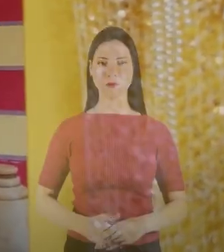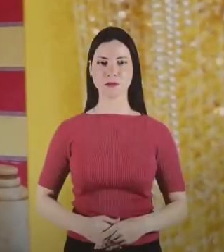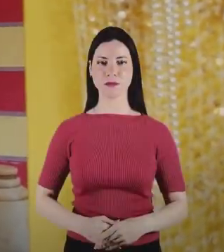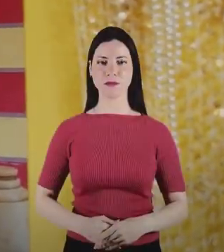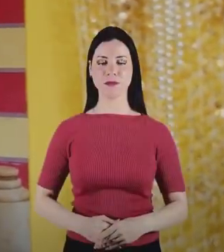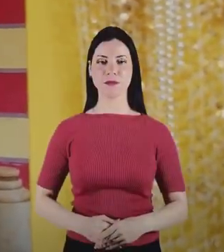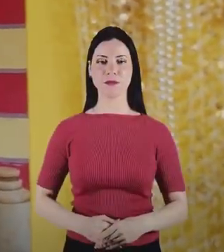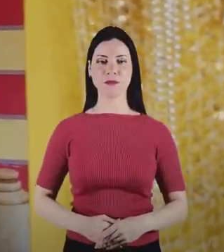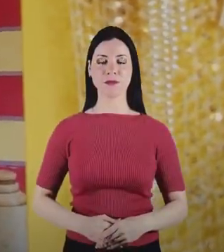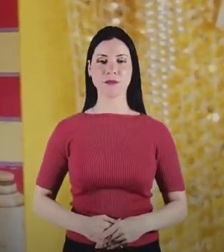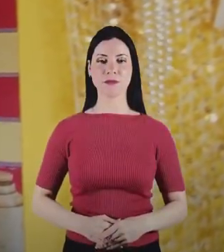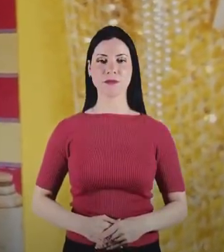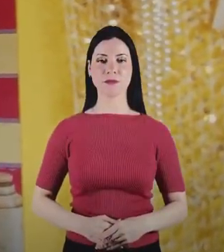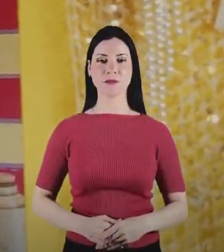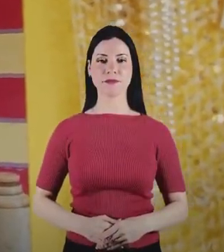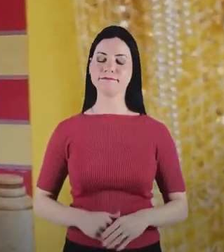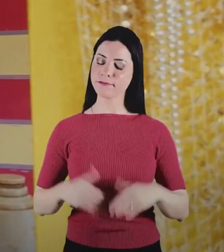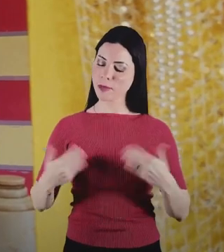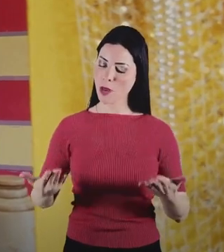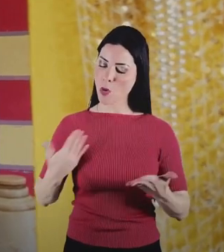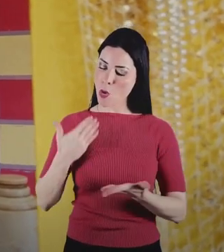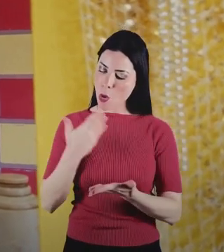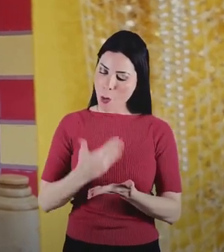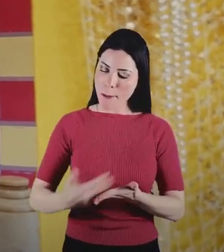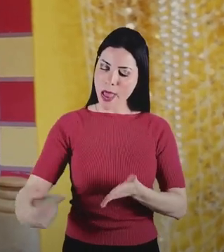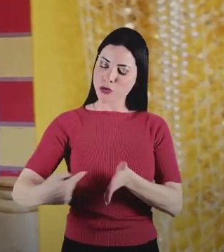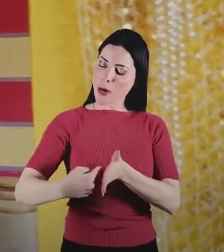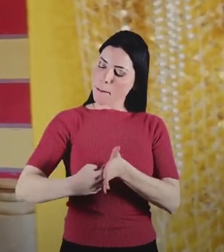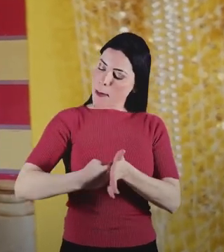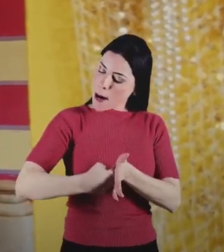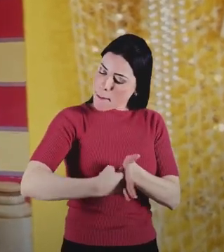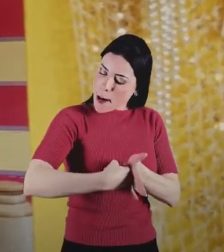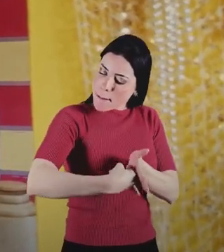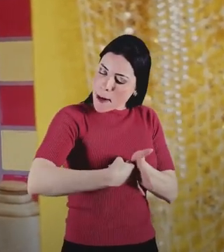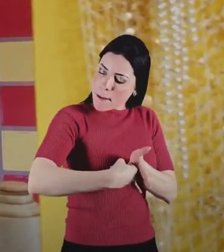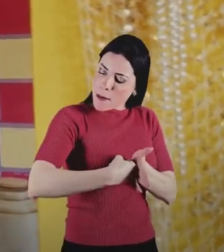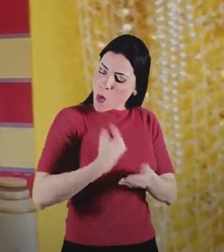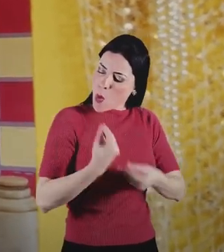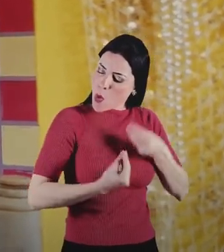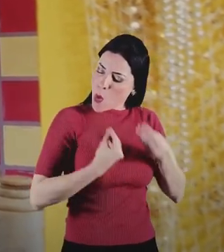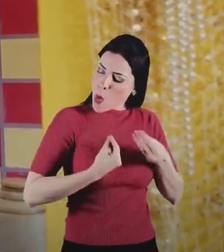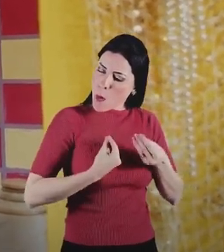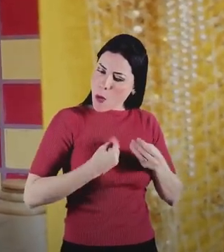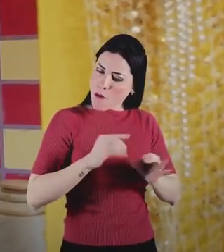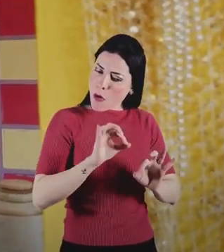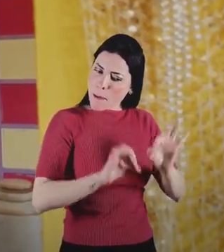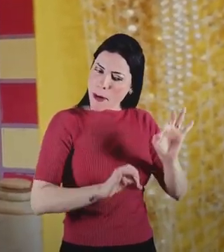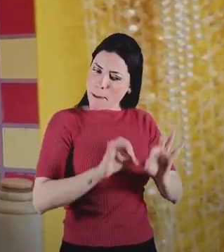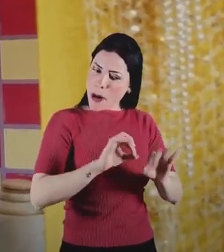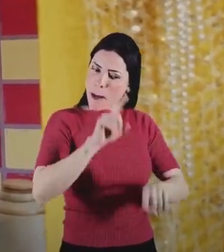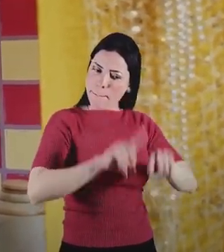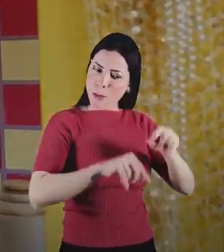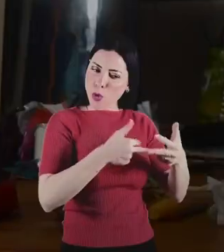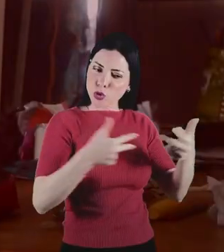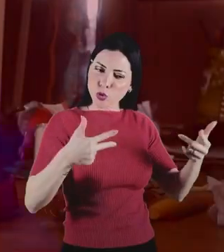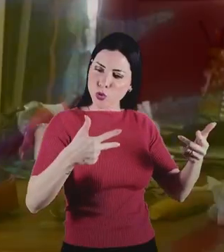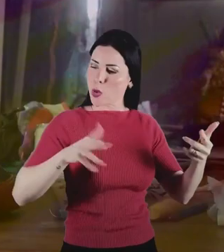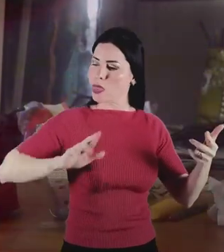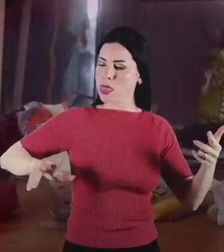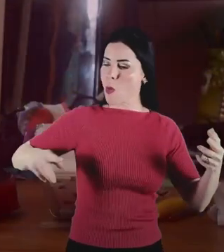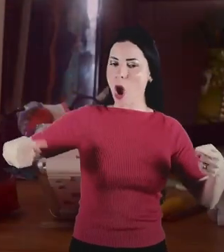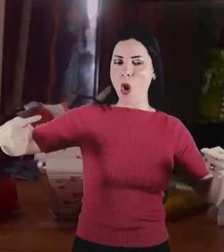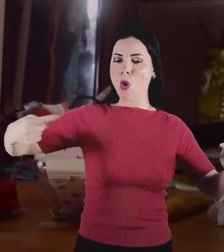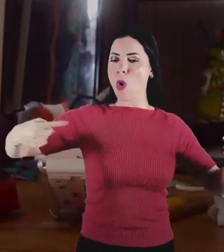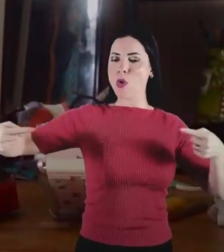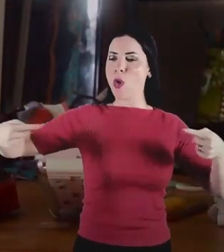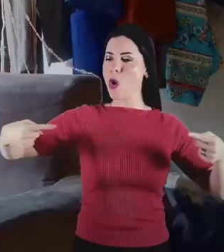E aí eu venho também num questionamento também assim: como é que eu vou fazer um produto que não seja concorrência da